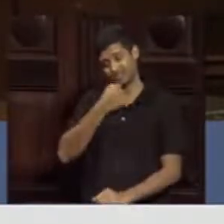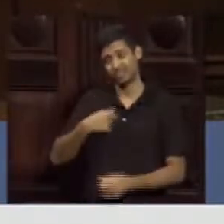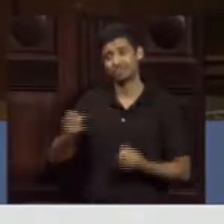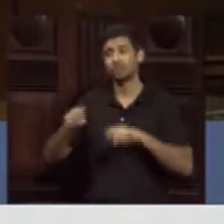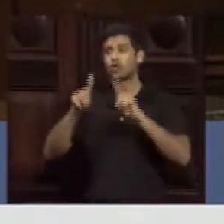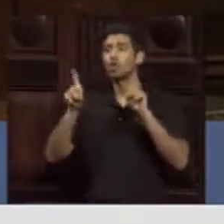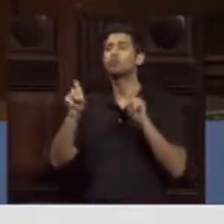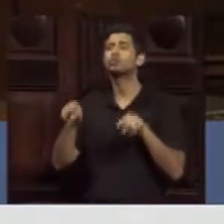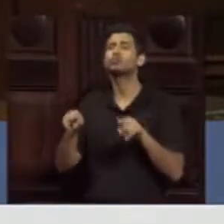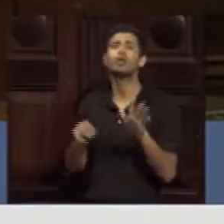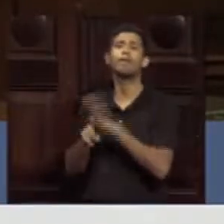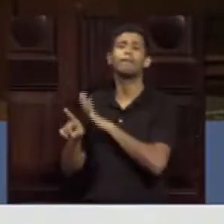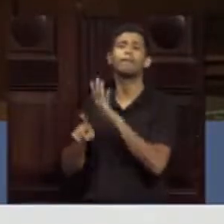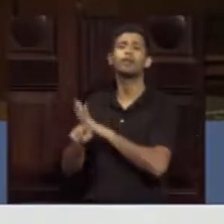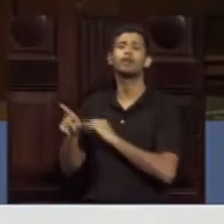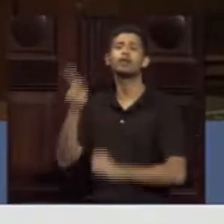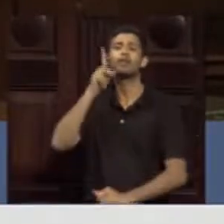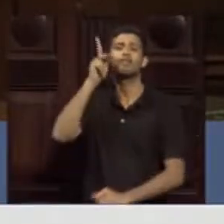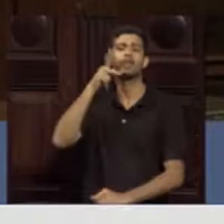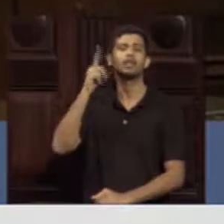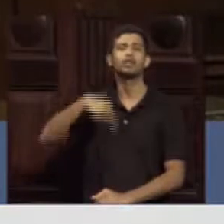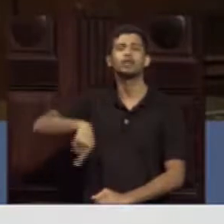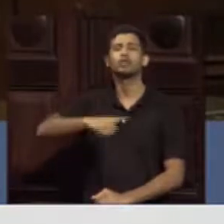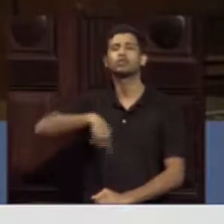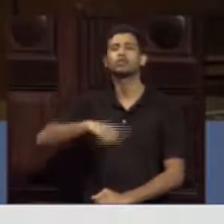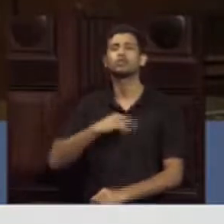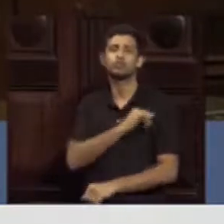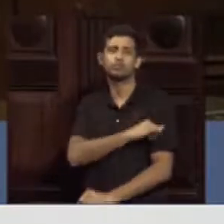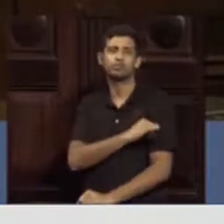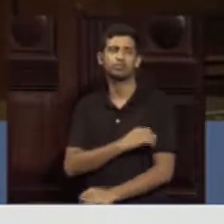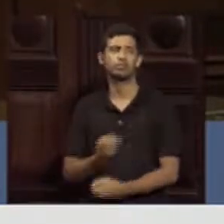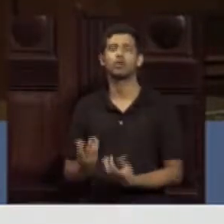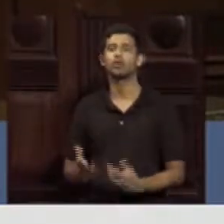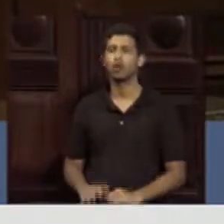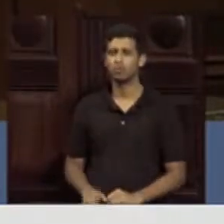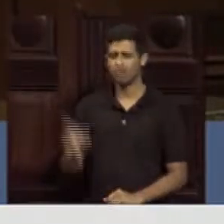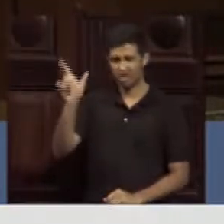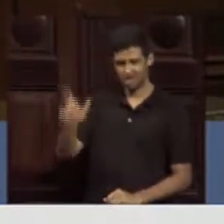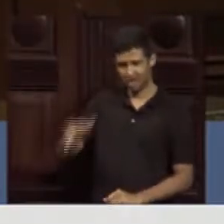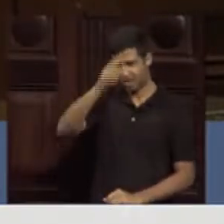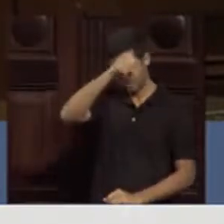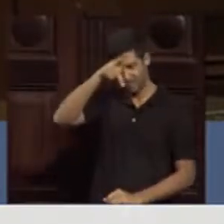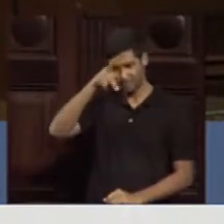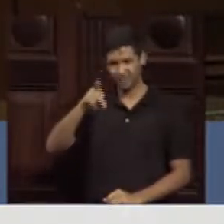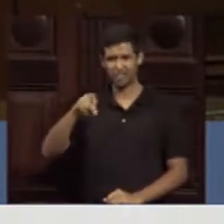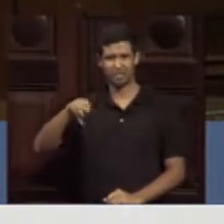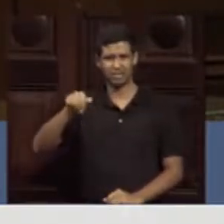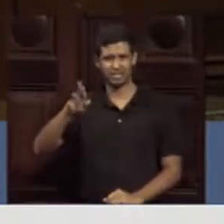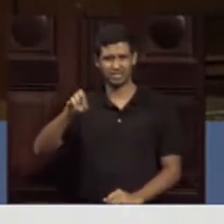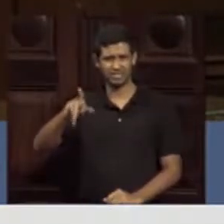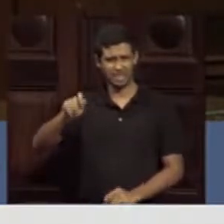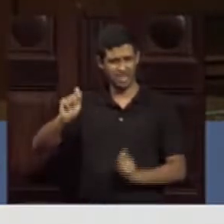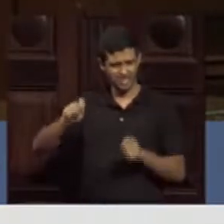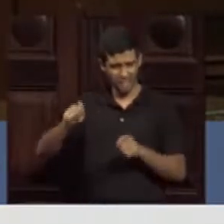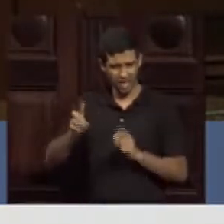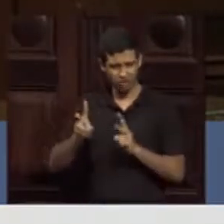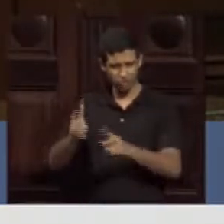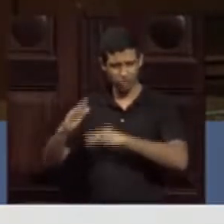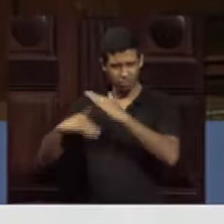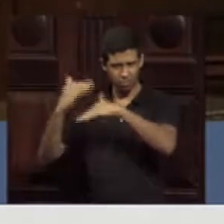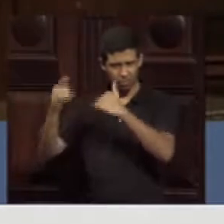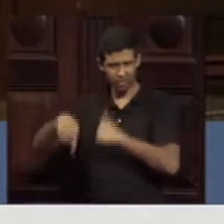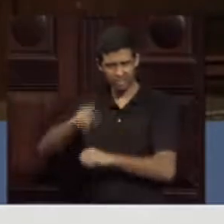uma pergunta aos vereadores do Rio de Janeiro. Terá Marcelo Crivella condições de seguir governando a nossa cidade